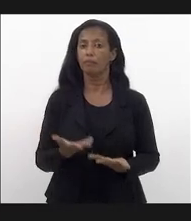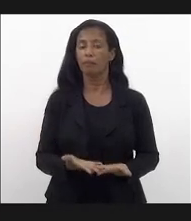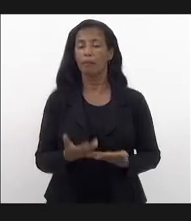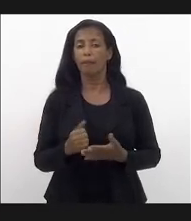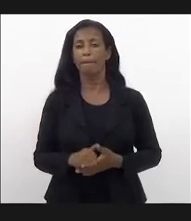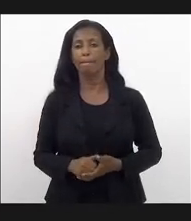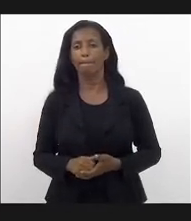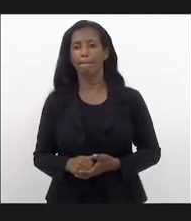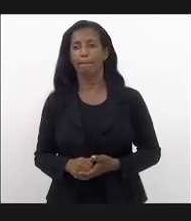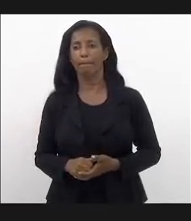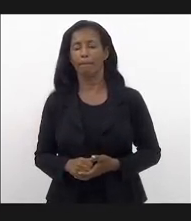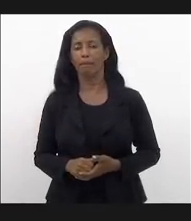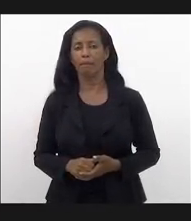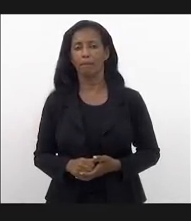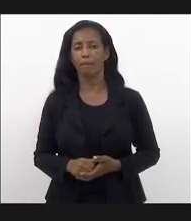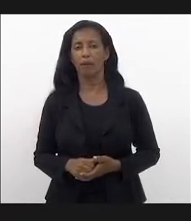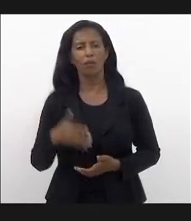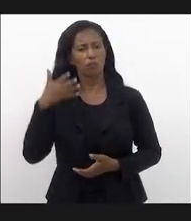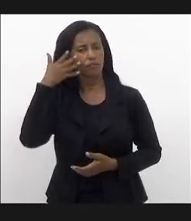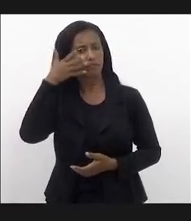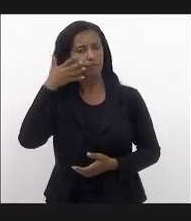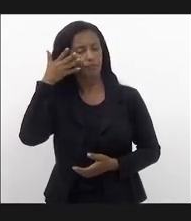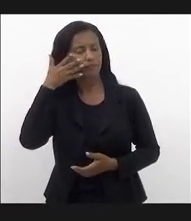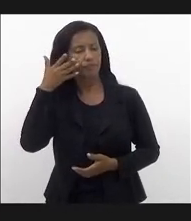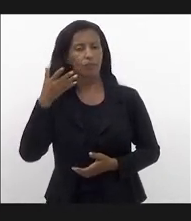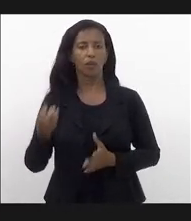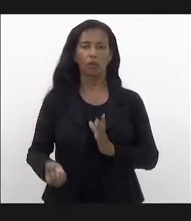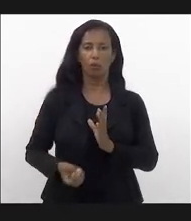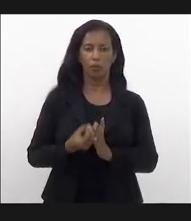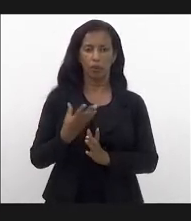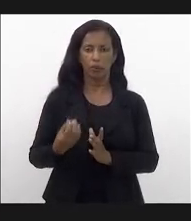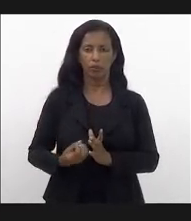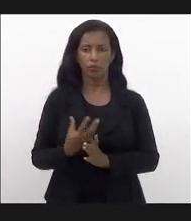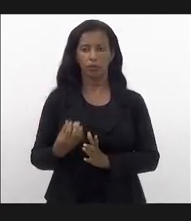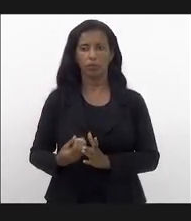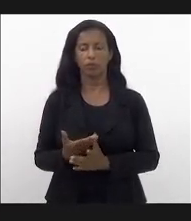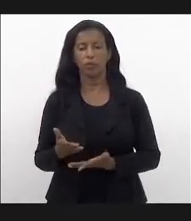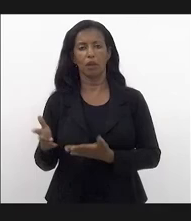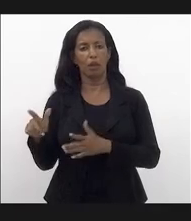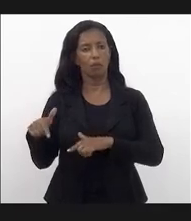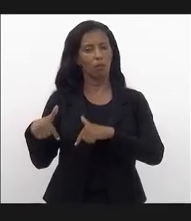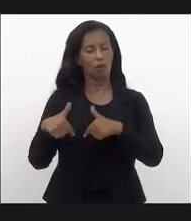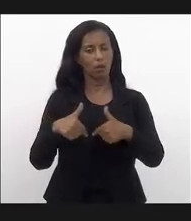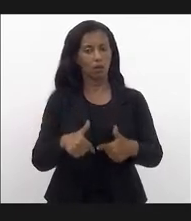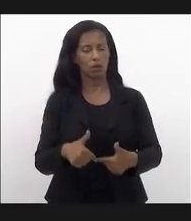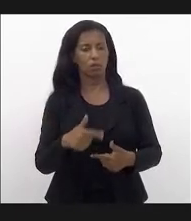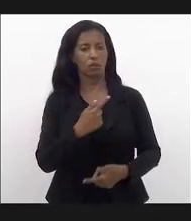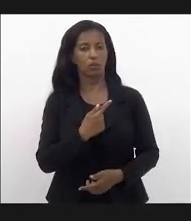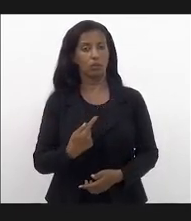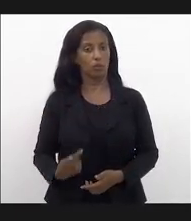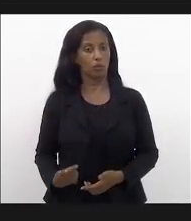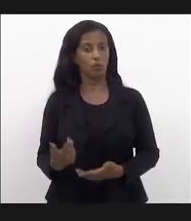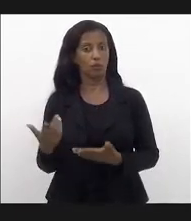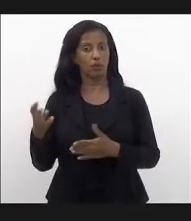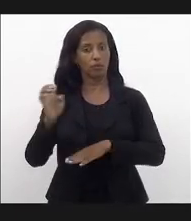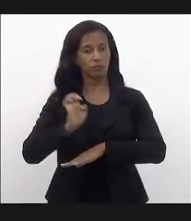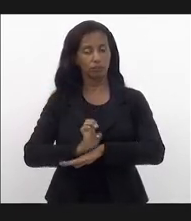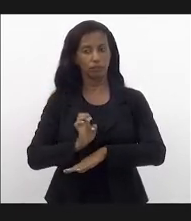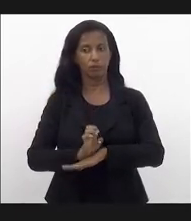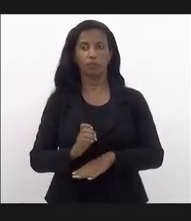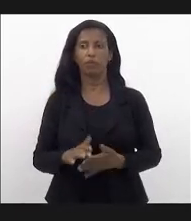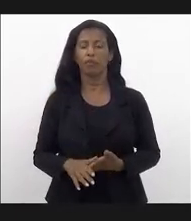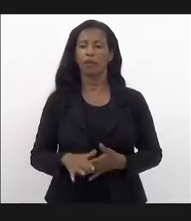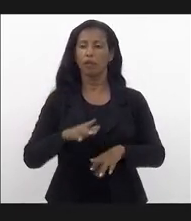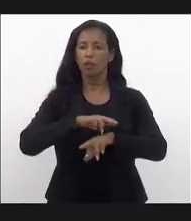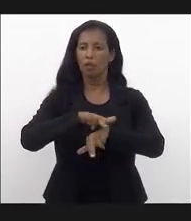um fórum bastante produtivo é uma ação que o governo do estado nas